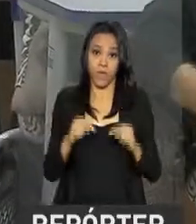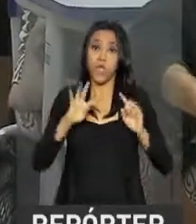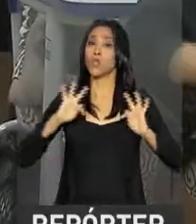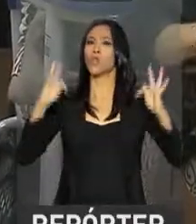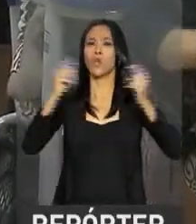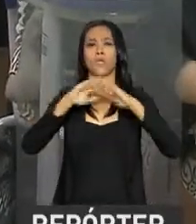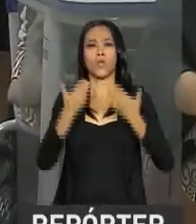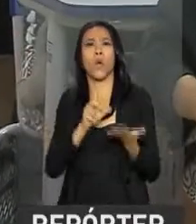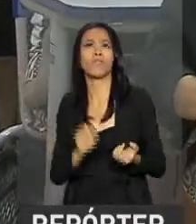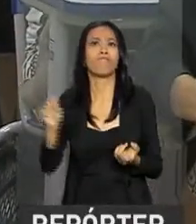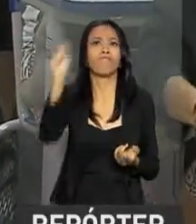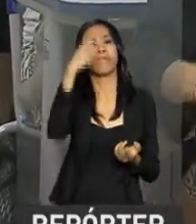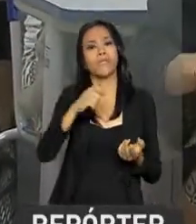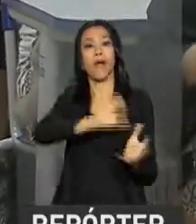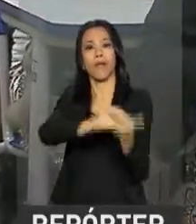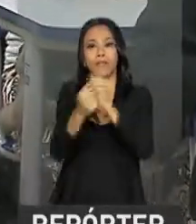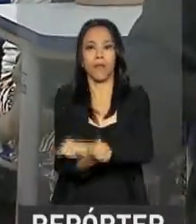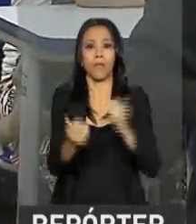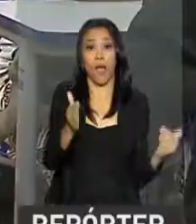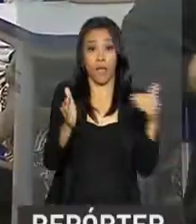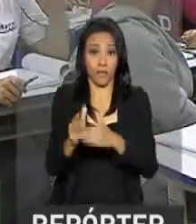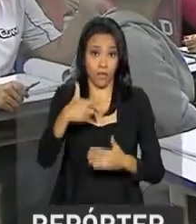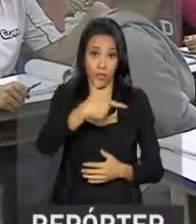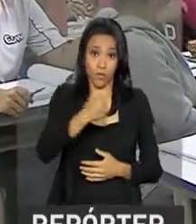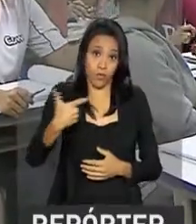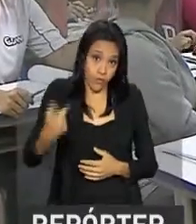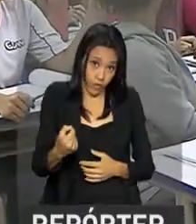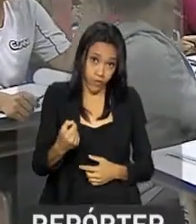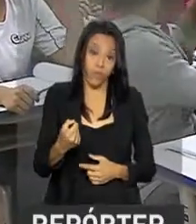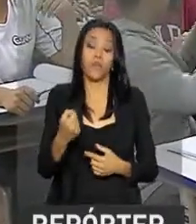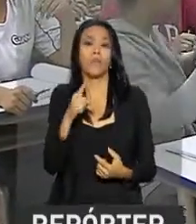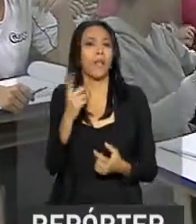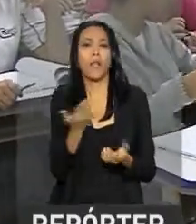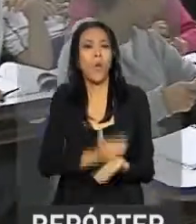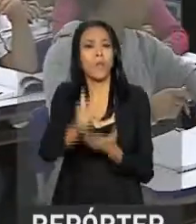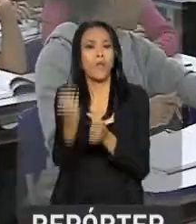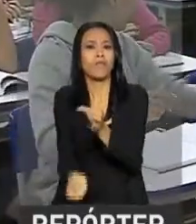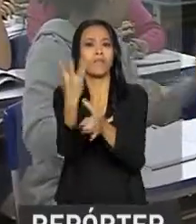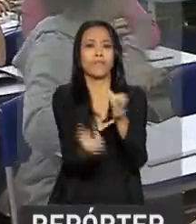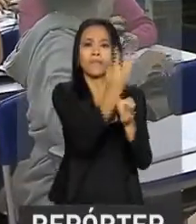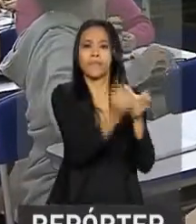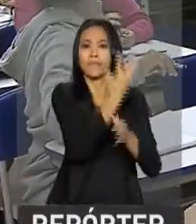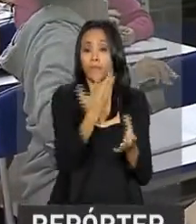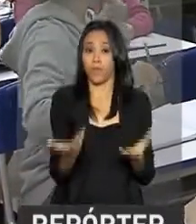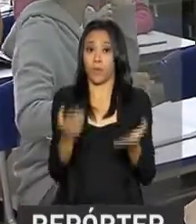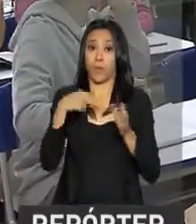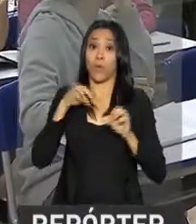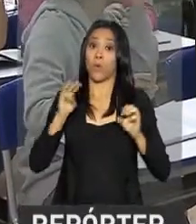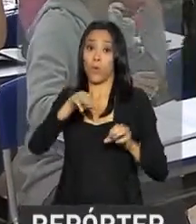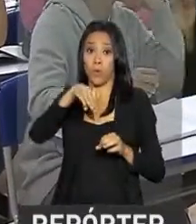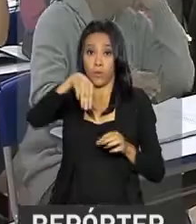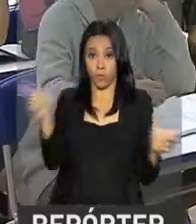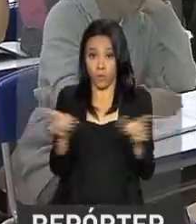adaptar e rever os currículos até 2000 enfim para implantar essas mudanças o ministério da educação vai liberar